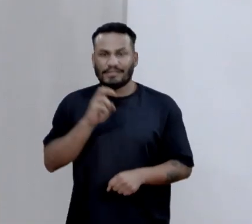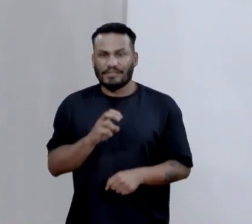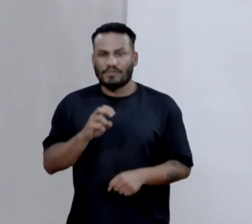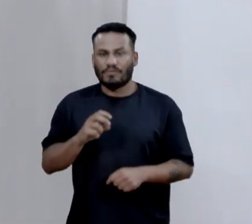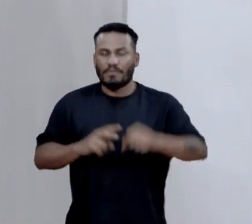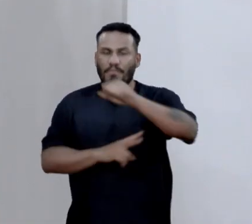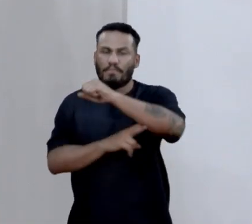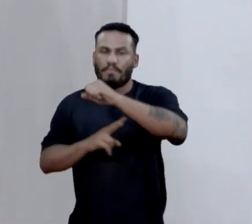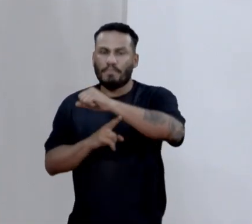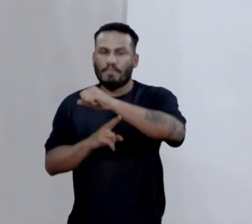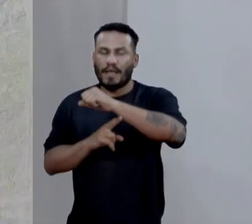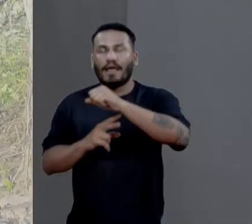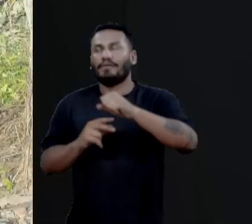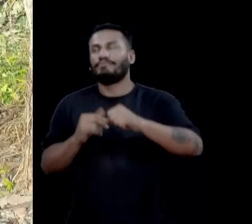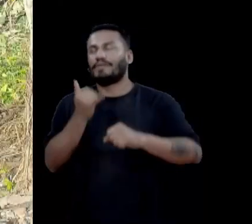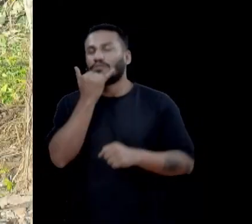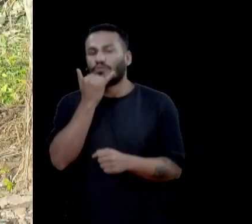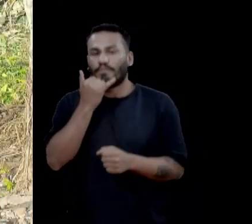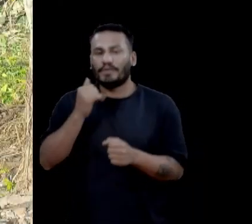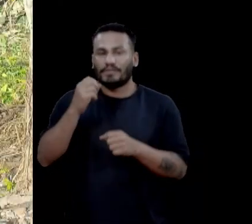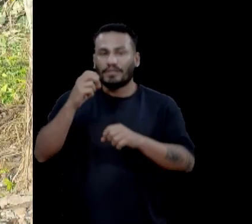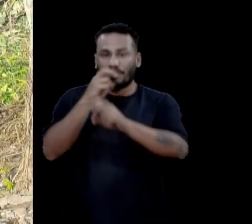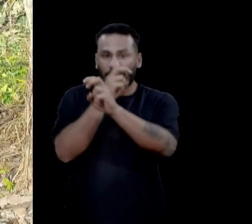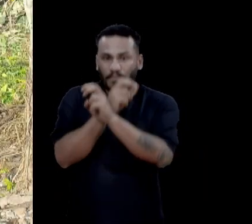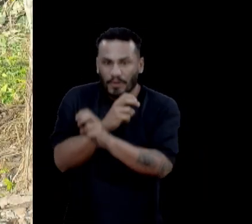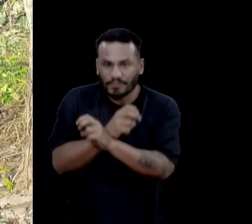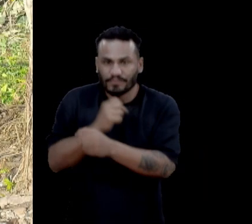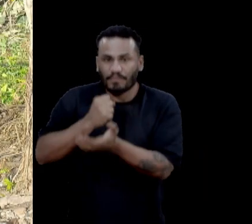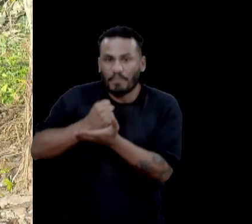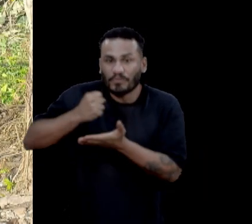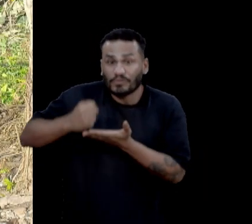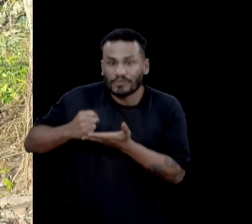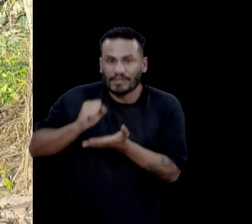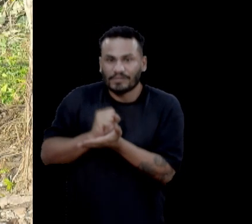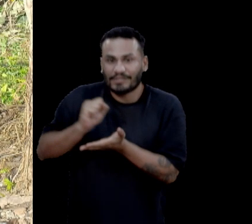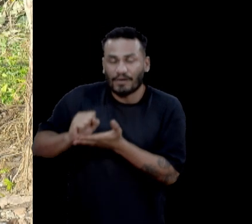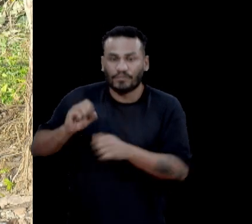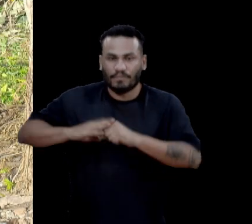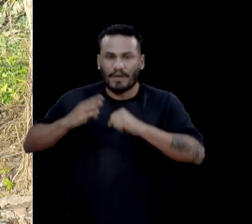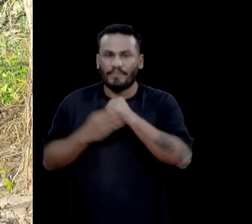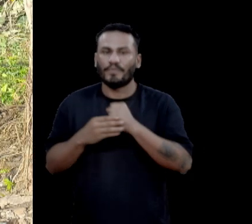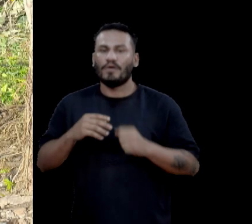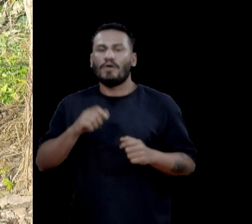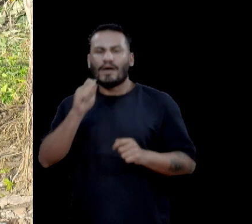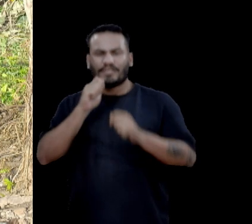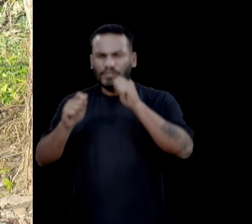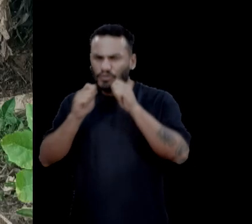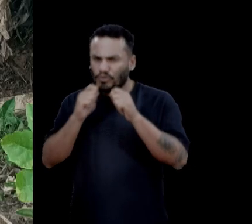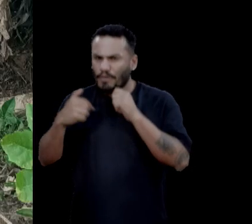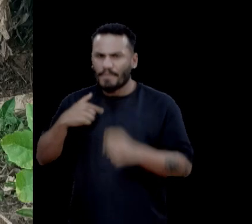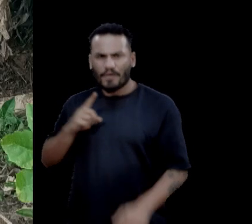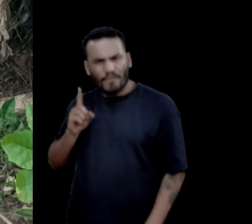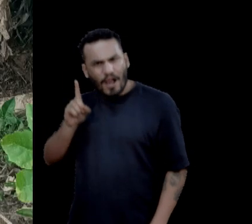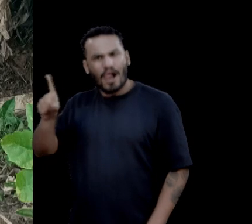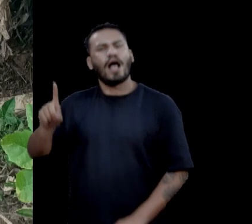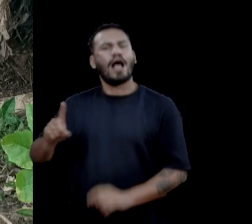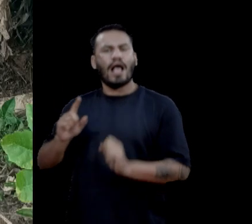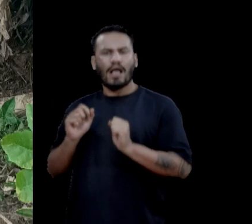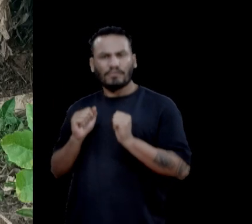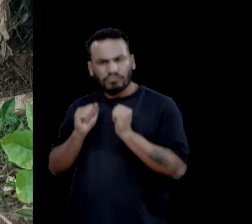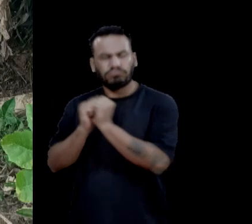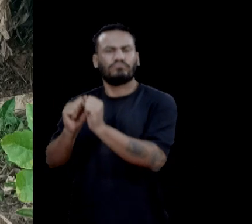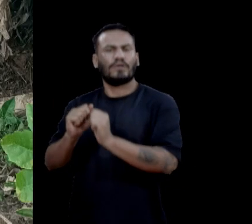Salto, uma obra que nós tivemos lá através do nosso assessor, o Edson Lourenço, junto da comunidade, uma obra